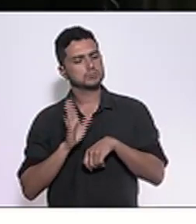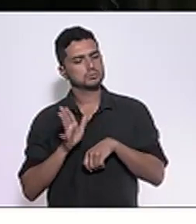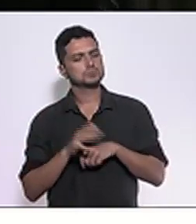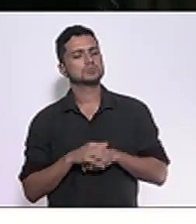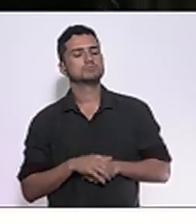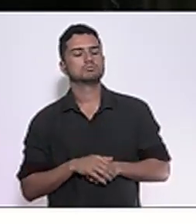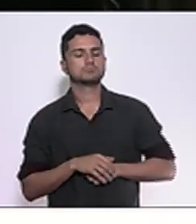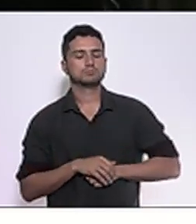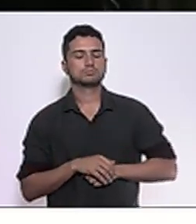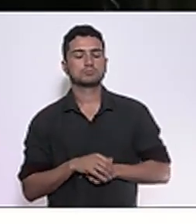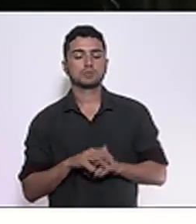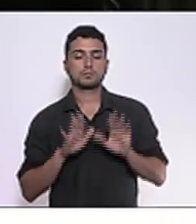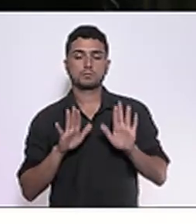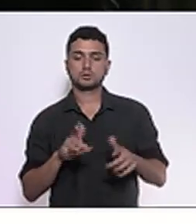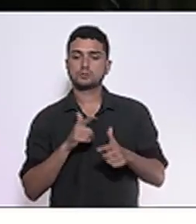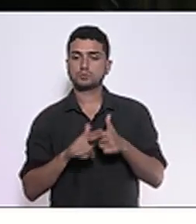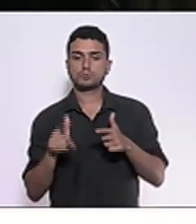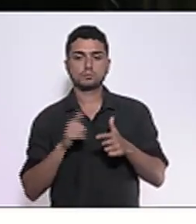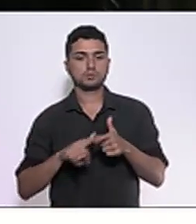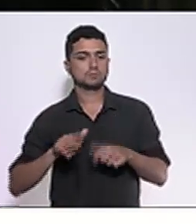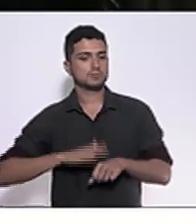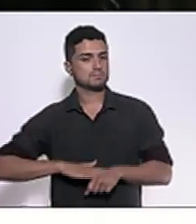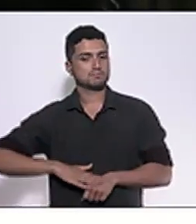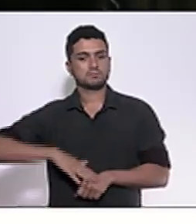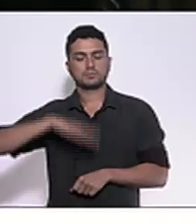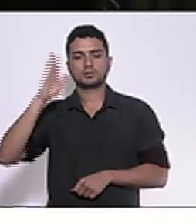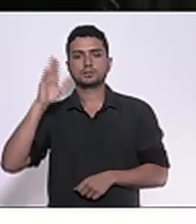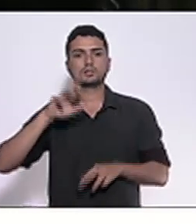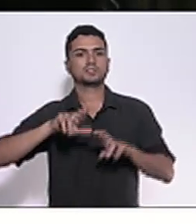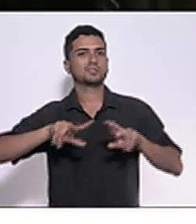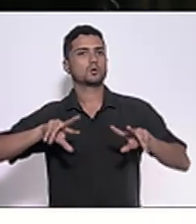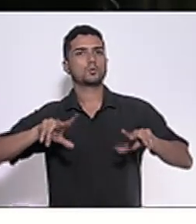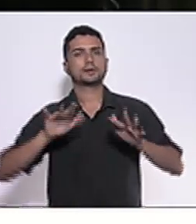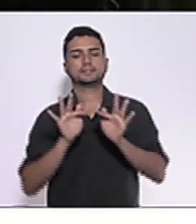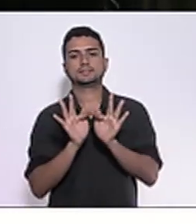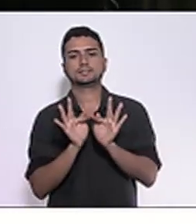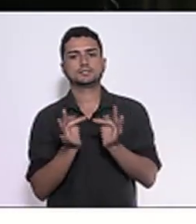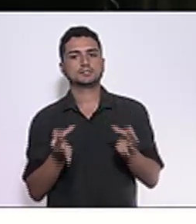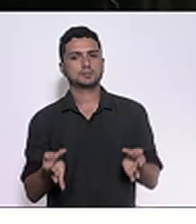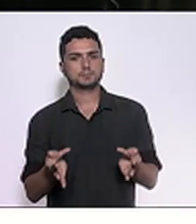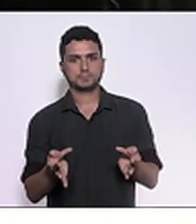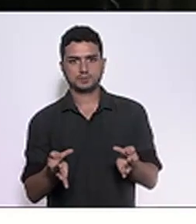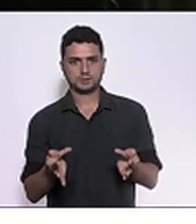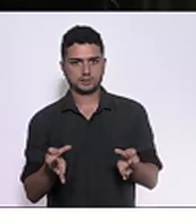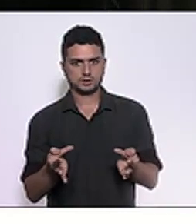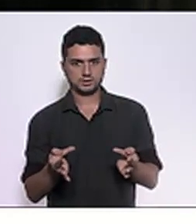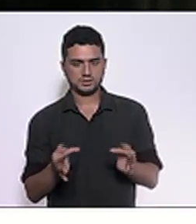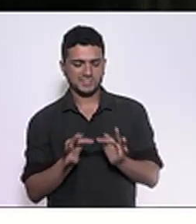O nó da questão não é a simplificação da